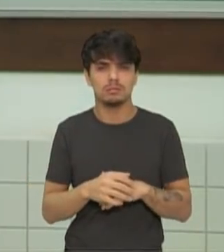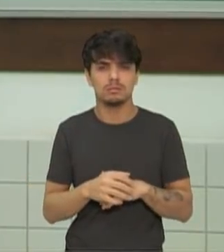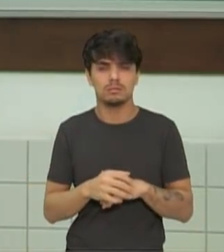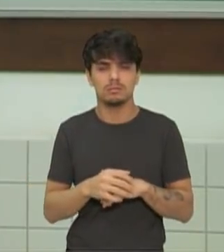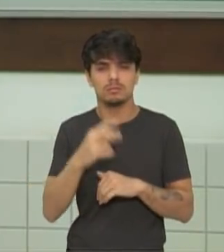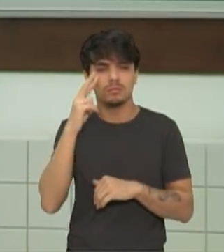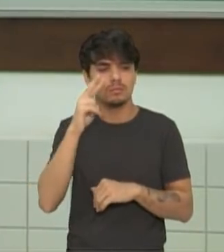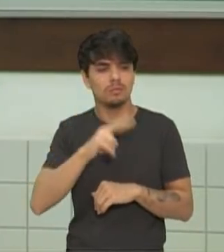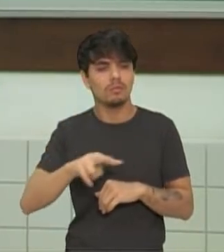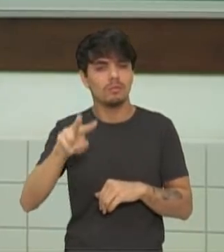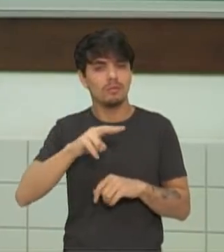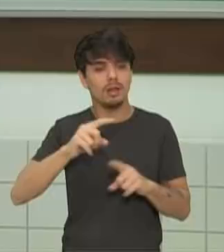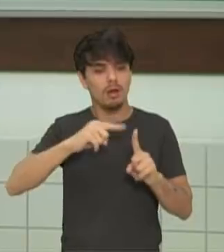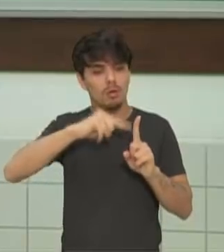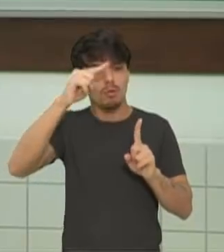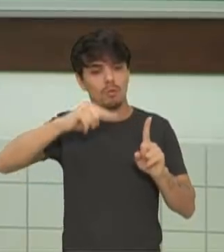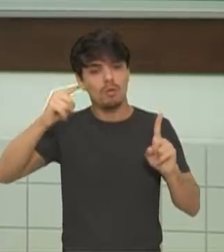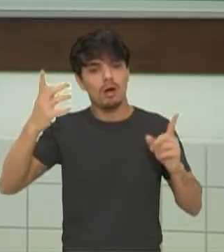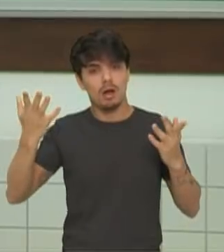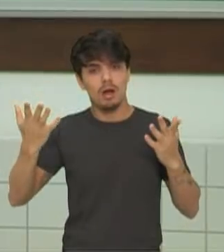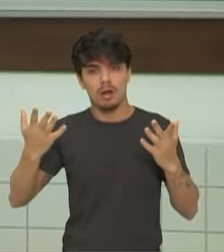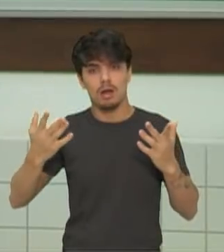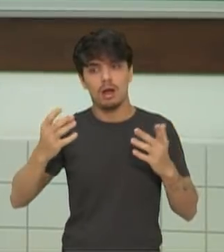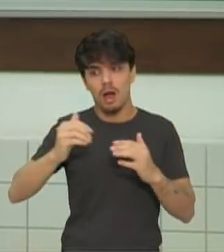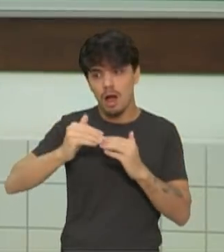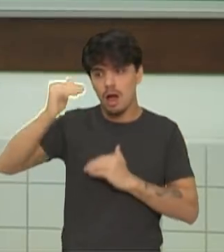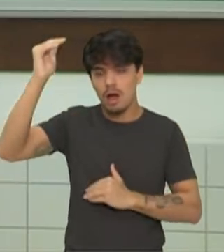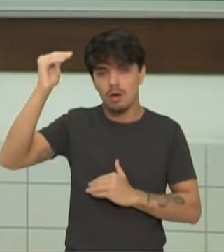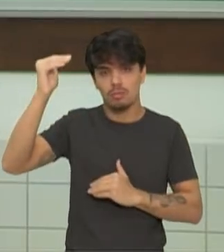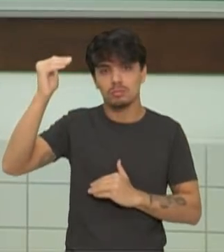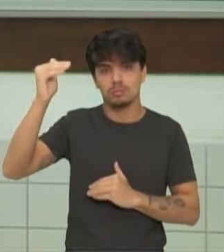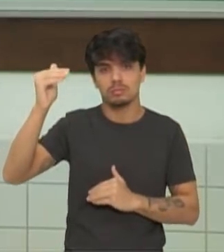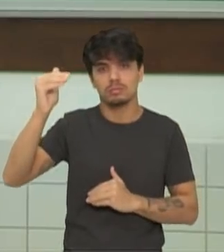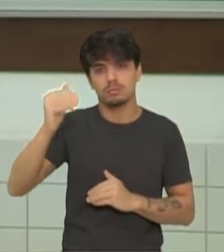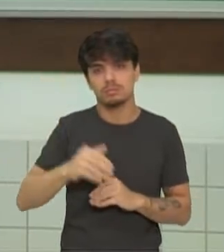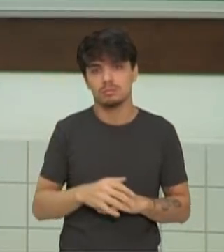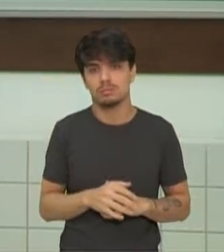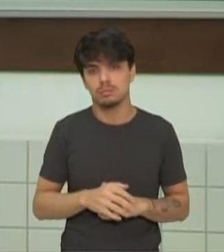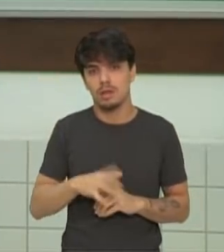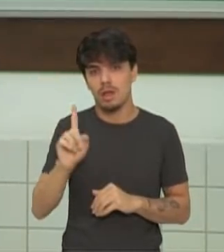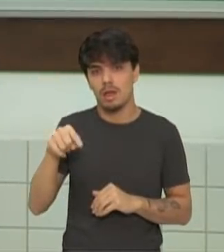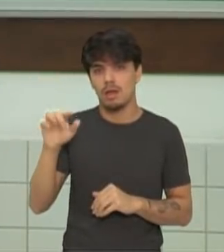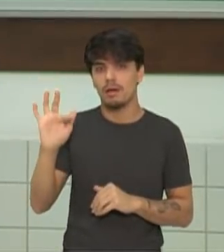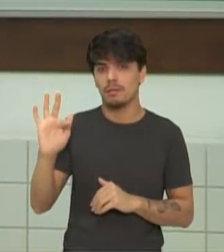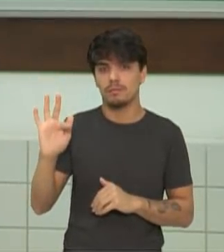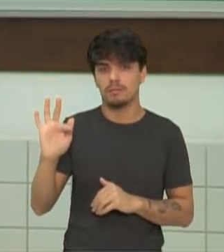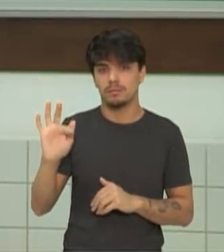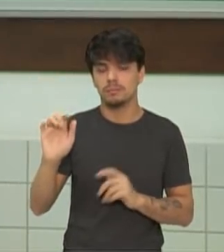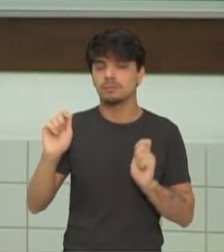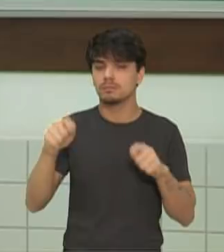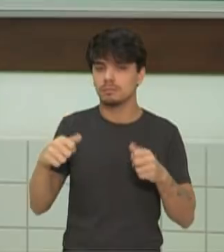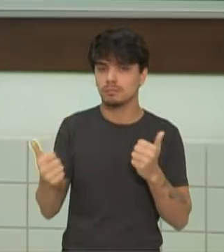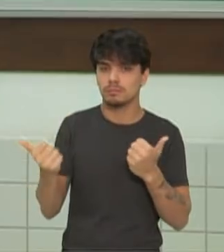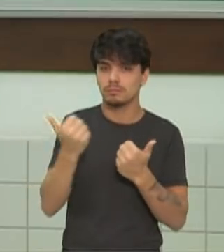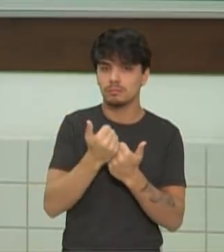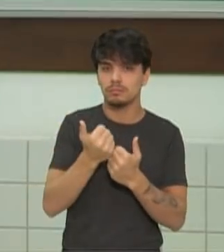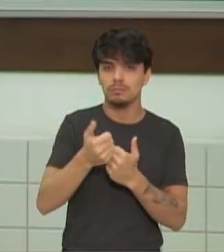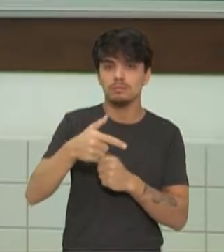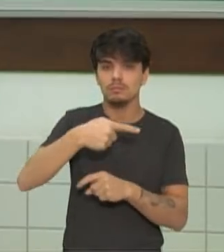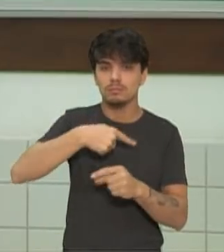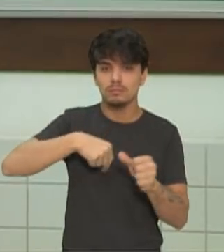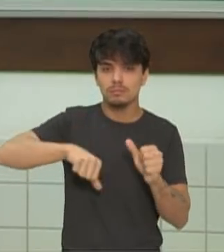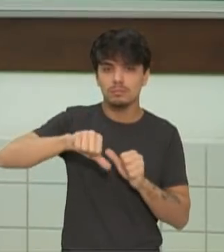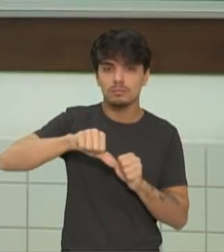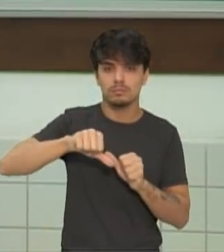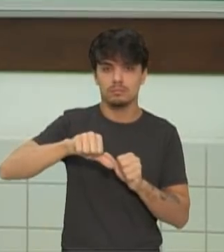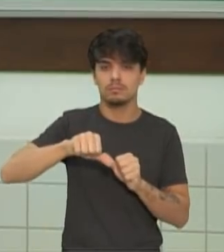uma temperatura muito alta, mas está em Fahrenheit, né? Então, isso vocês poderiam transformar para ver quantos graus